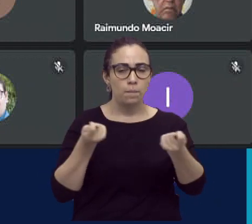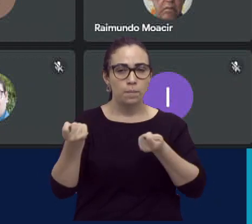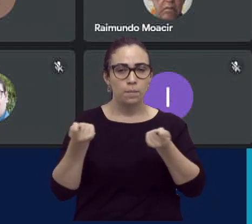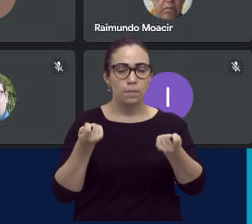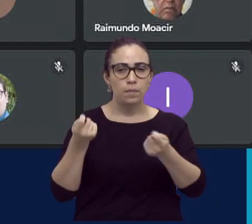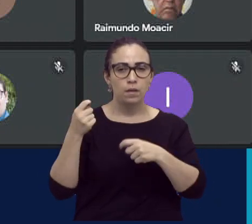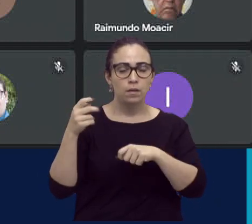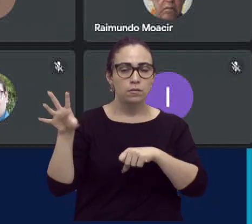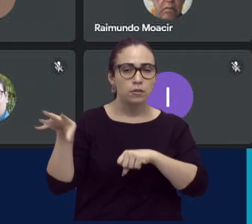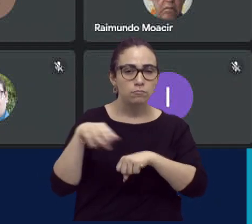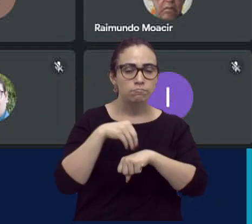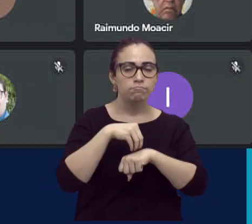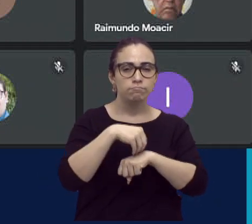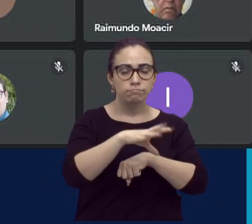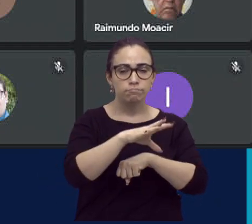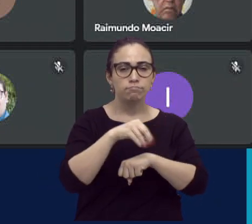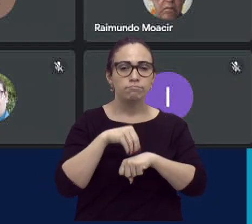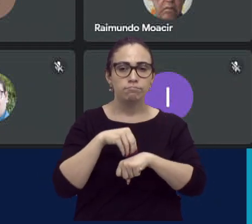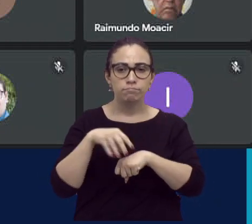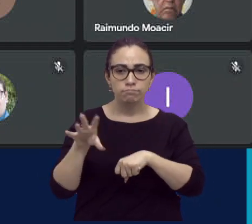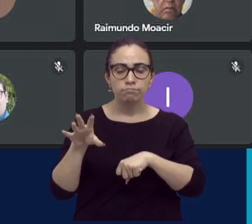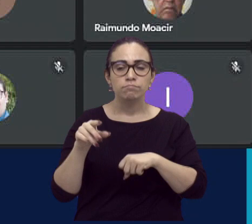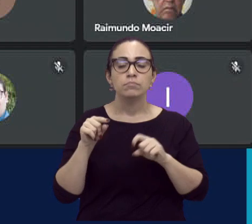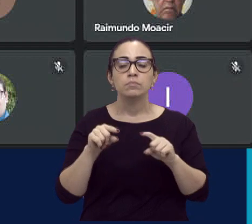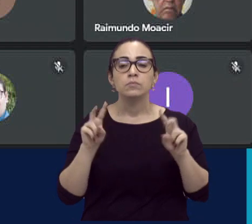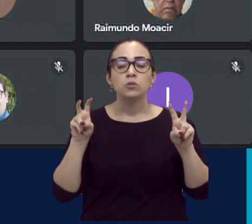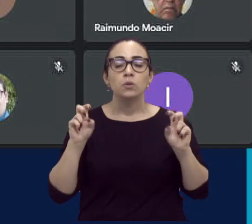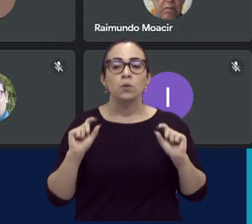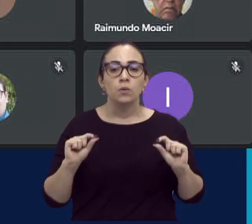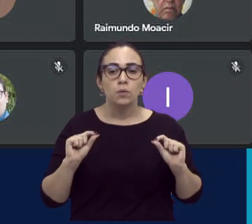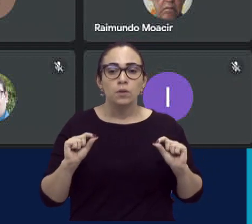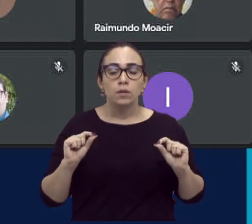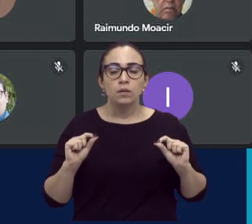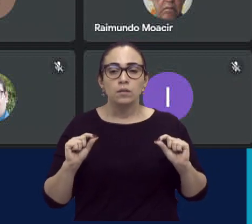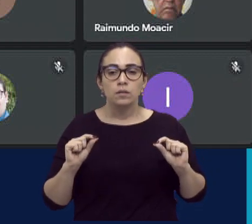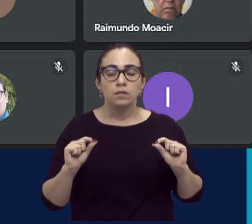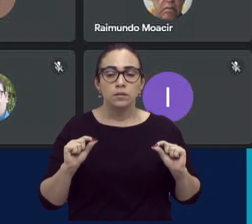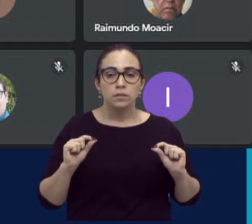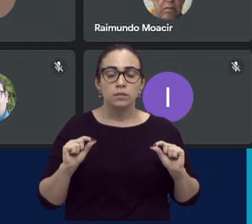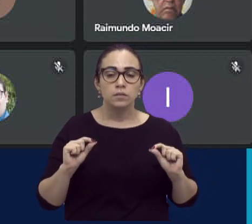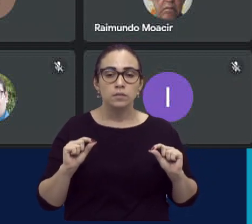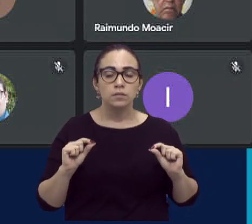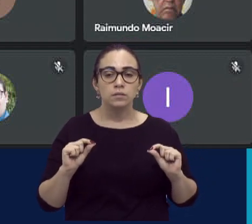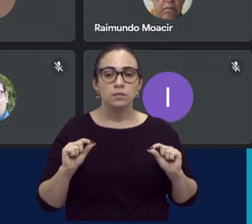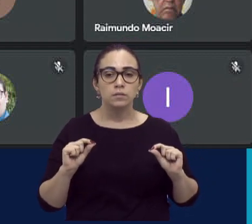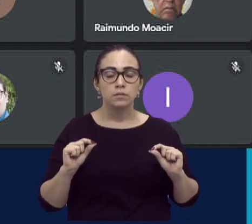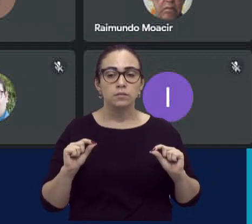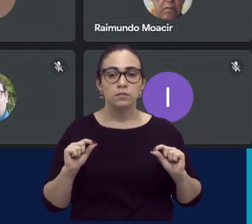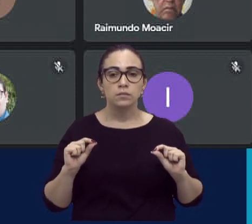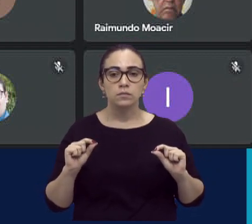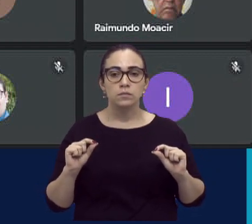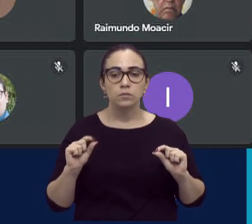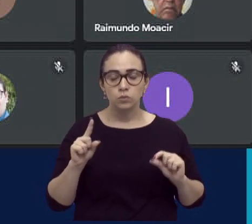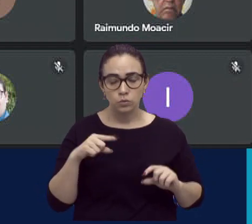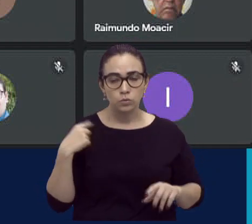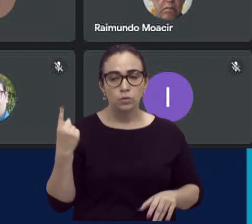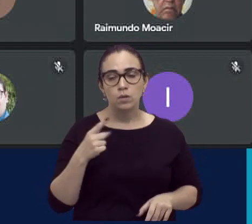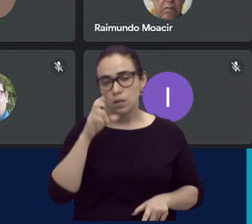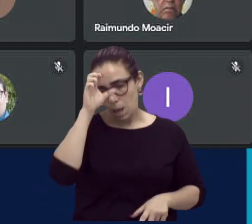mediação, as práticas restaurativas, elas vêm colocar isso por terra. A gente